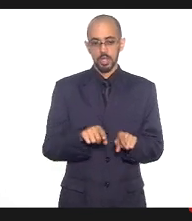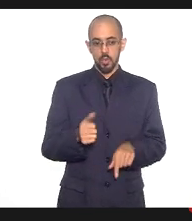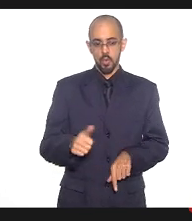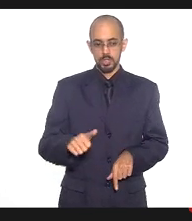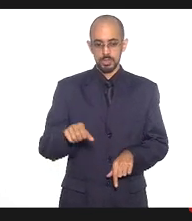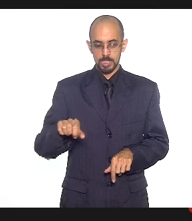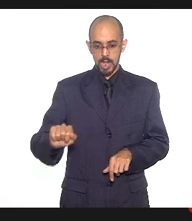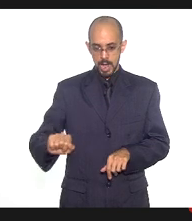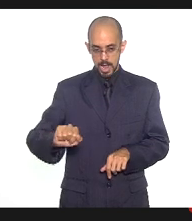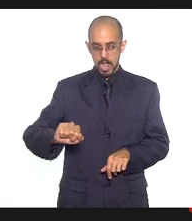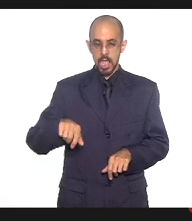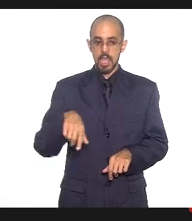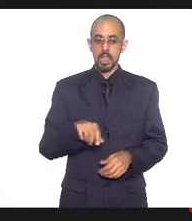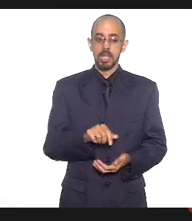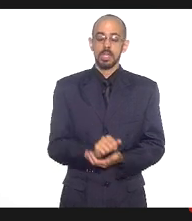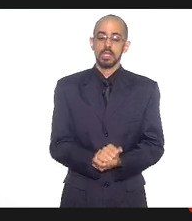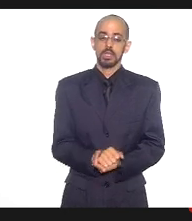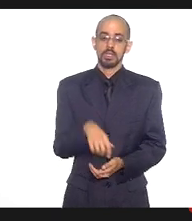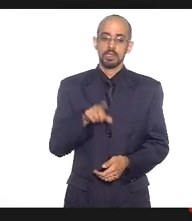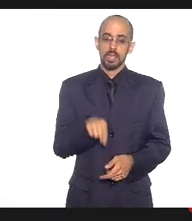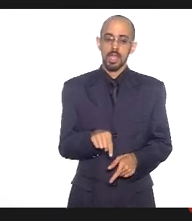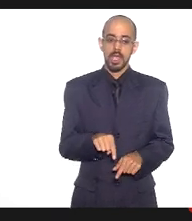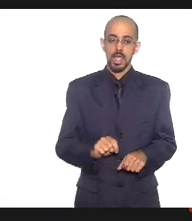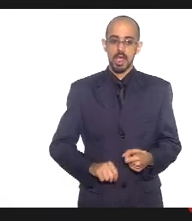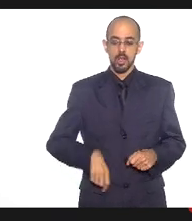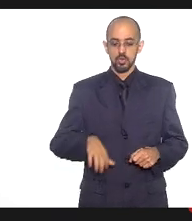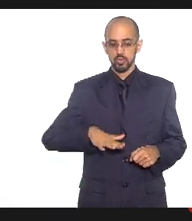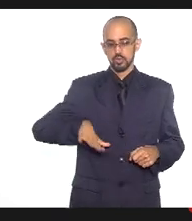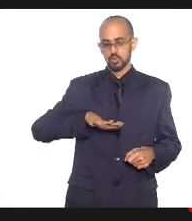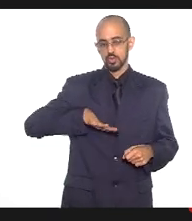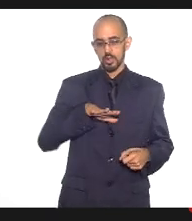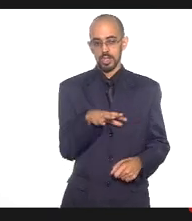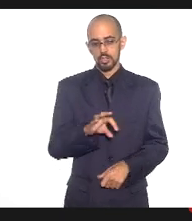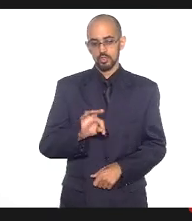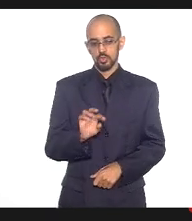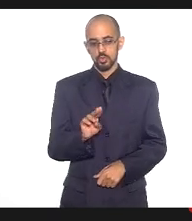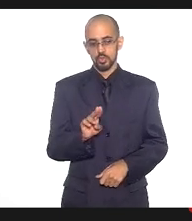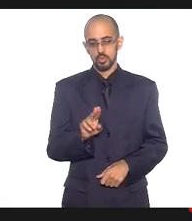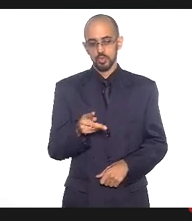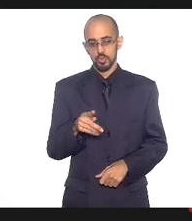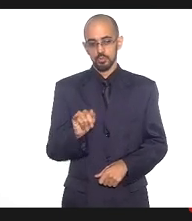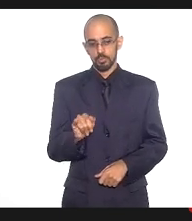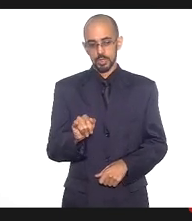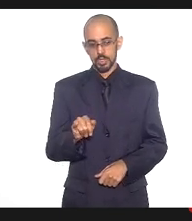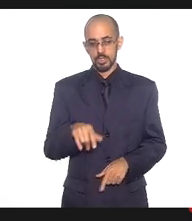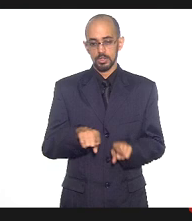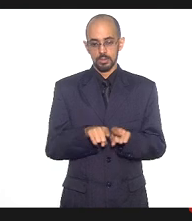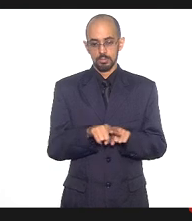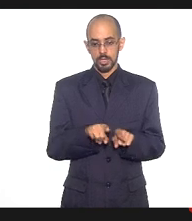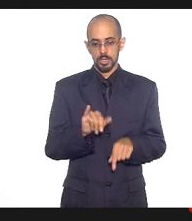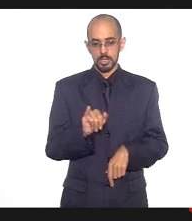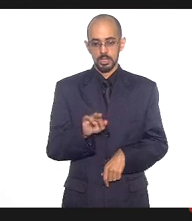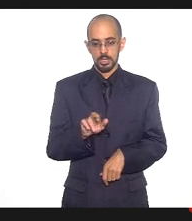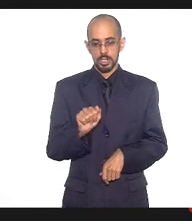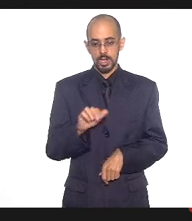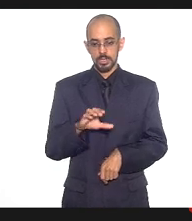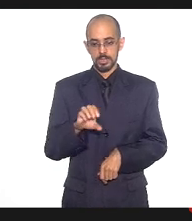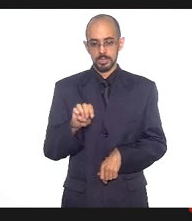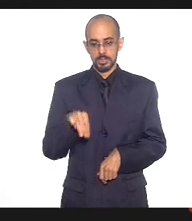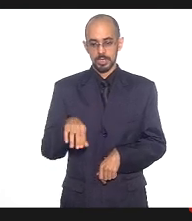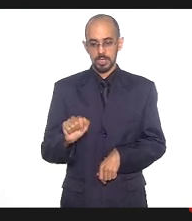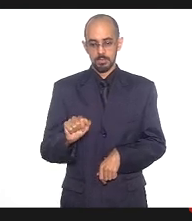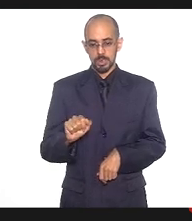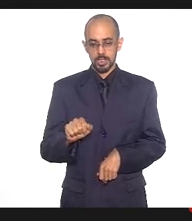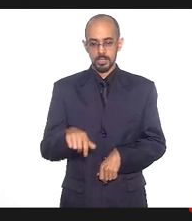11 compreende as áreas de Tupi e Iracema. O 11A é uma área conhecida originalmente